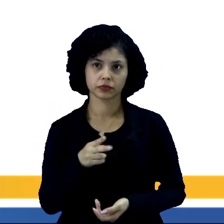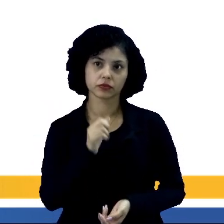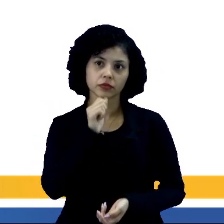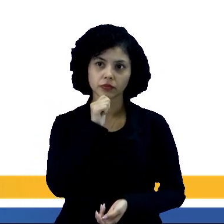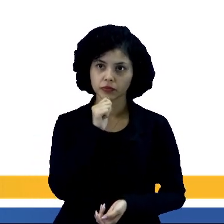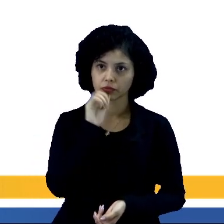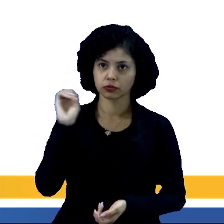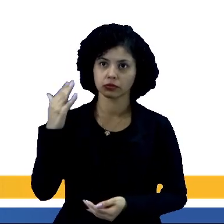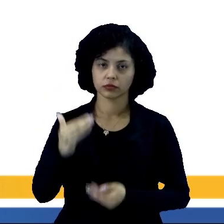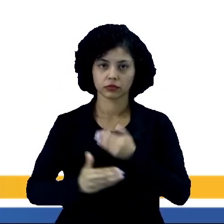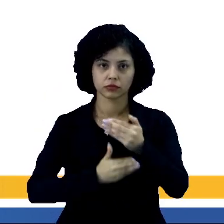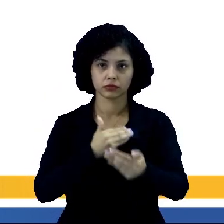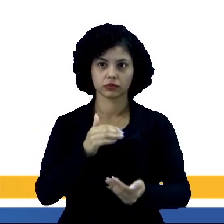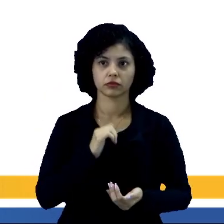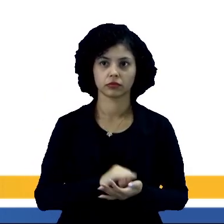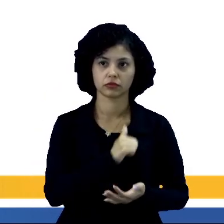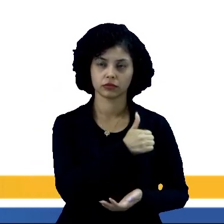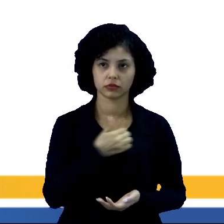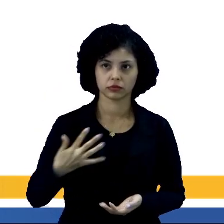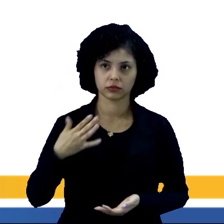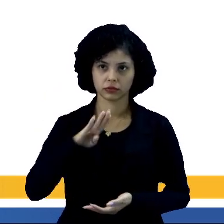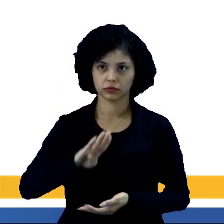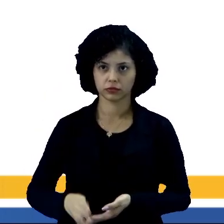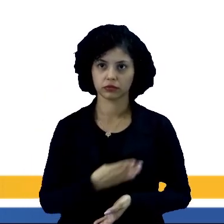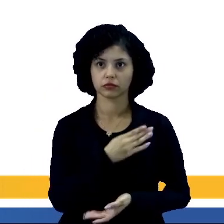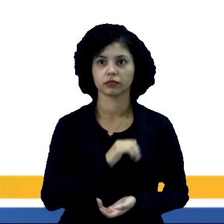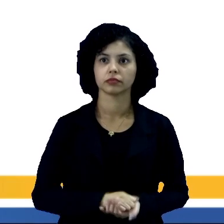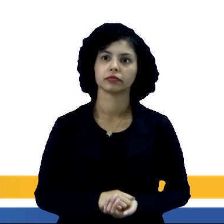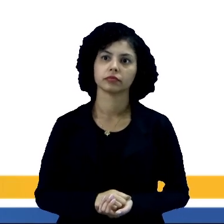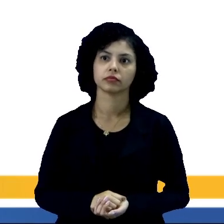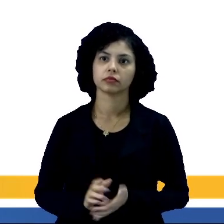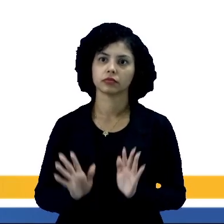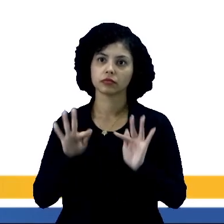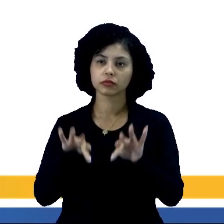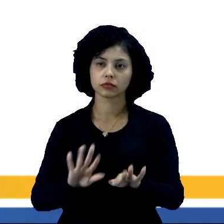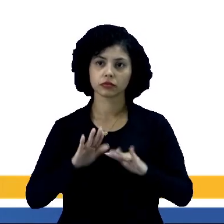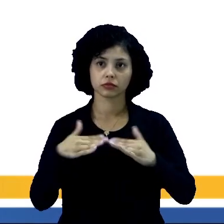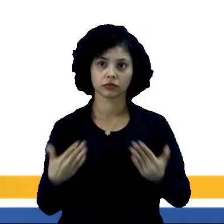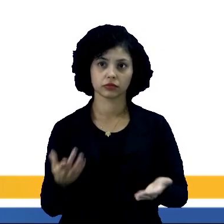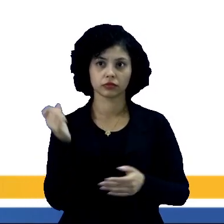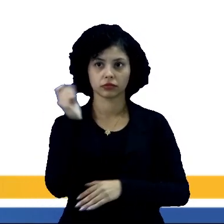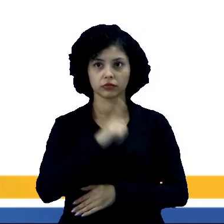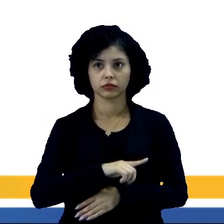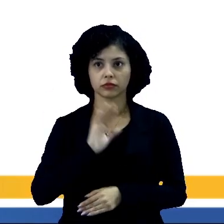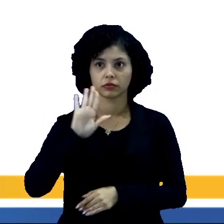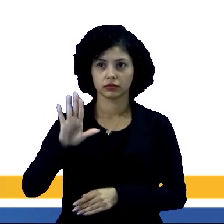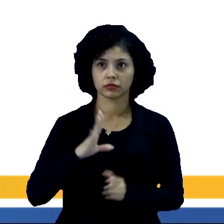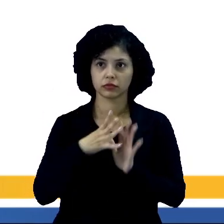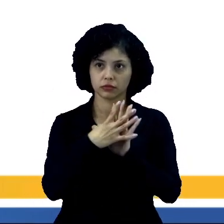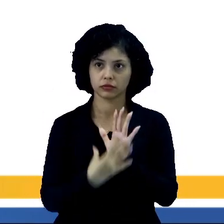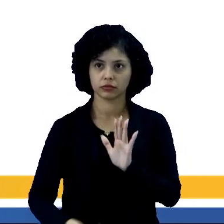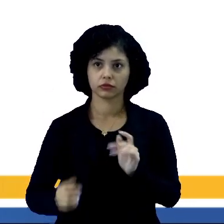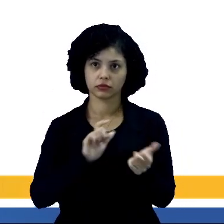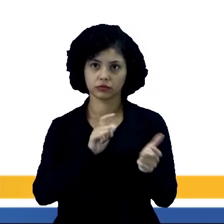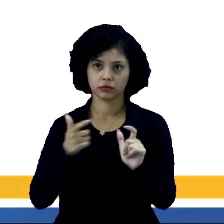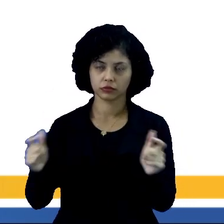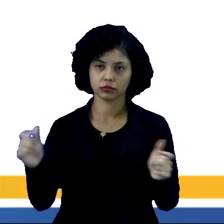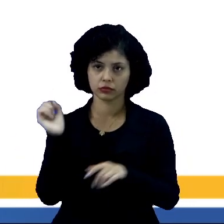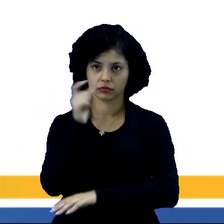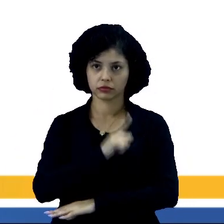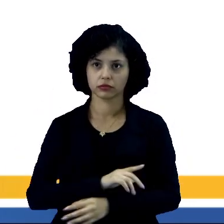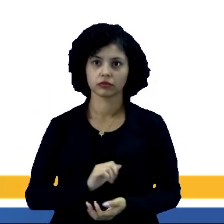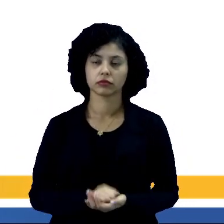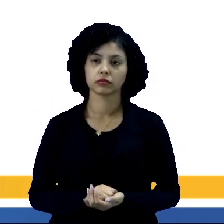para acontecer ao longo de cerca de 14 bilhões de anos, ao fim dos quais o Sol deixará de emitir a maior parte de sua